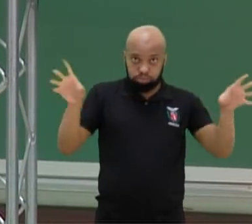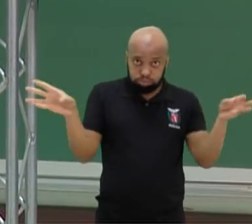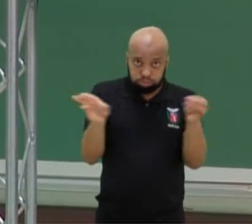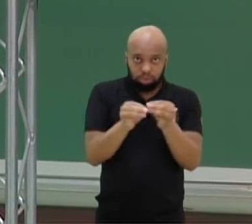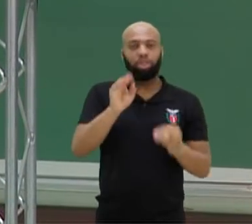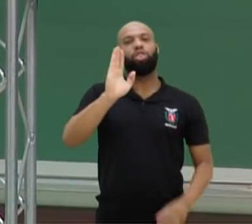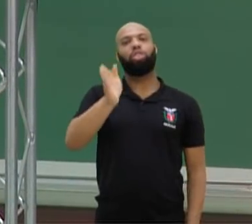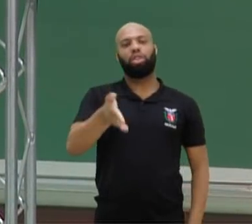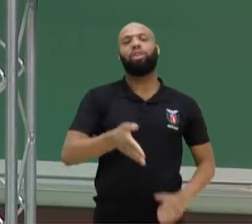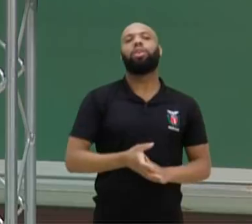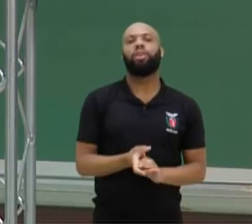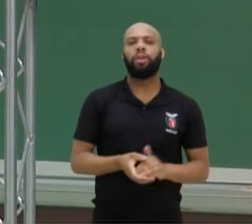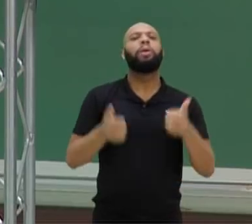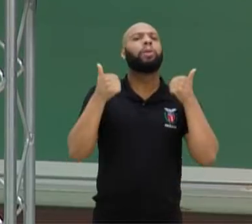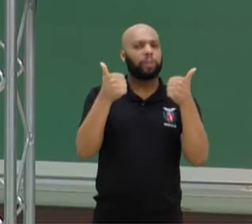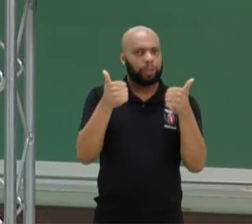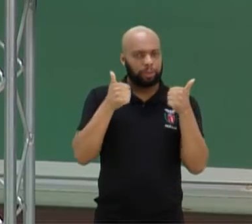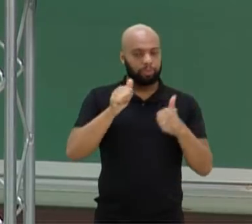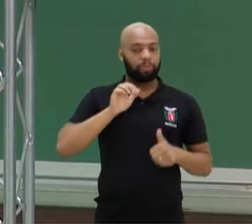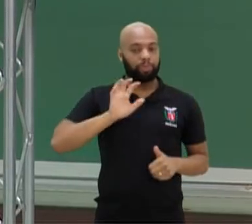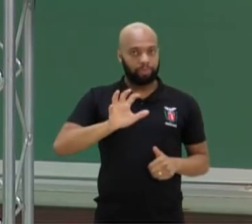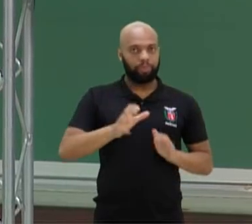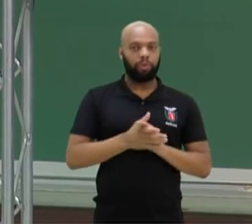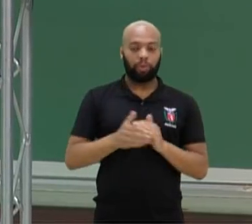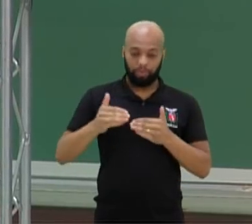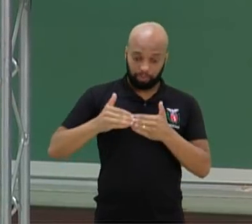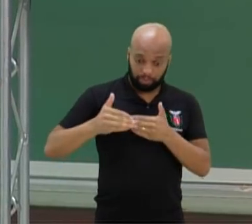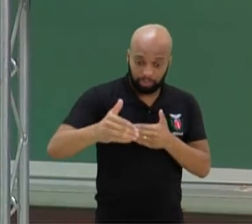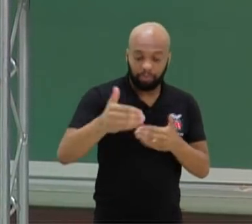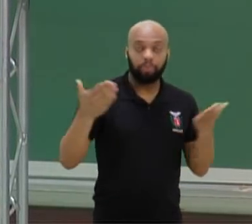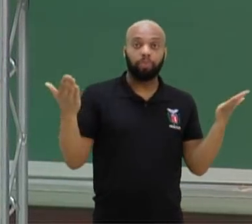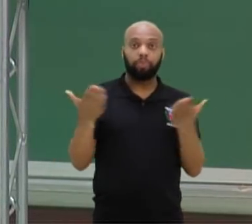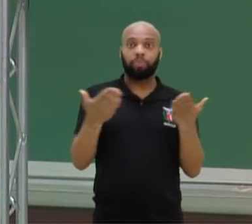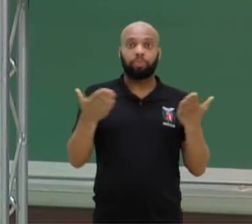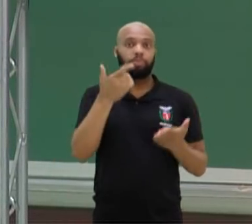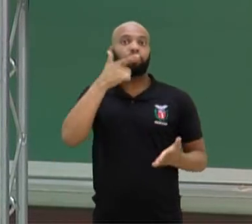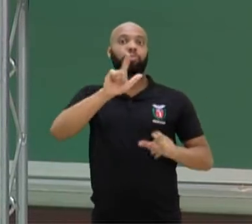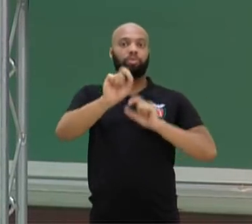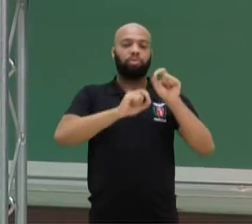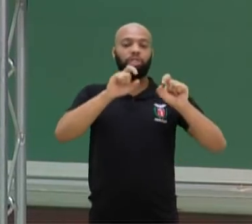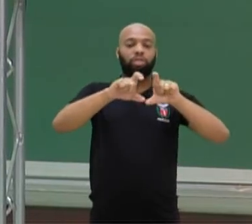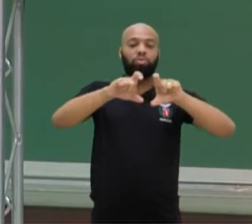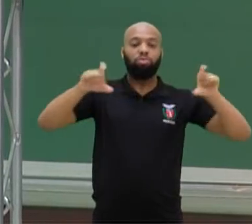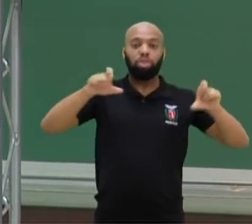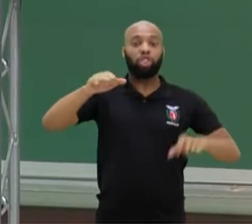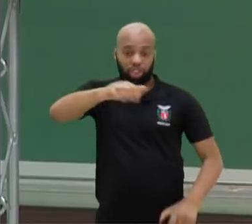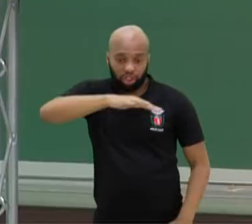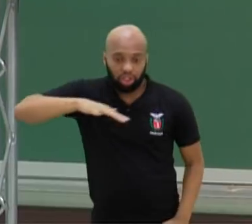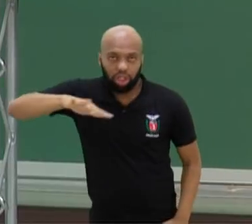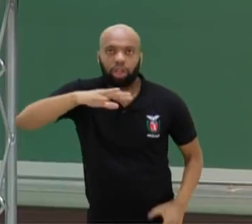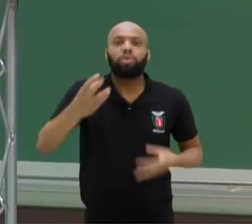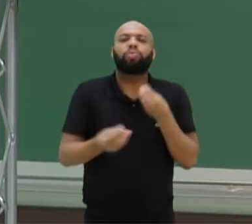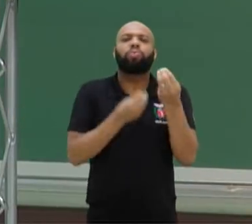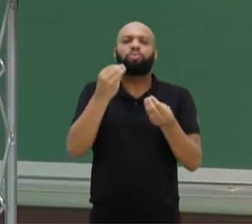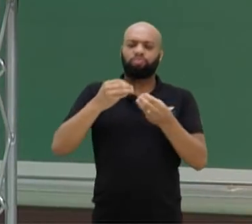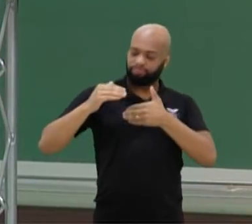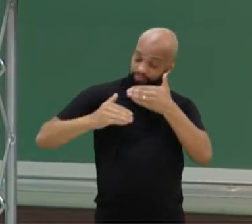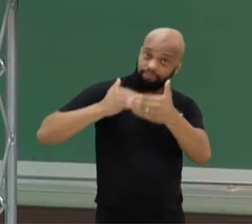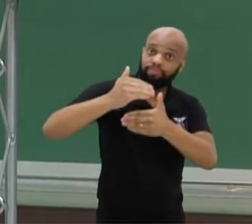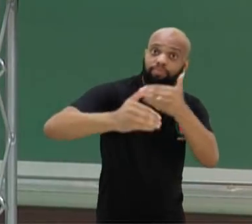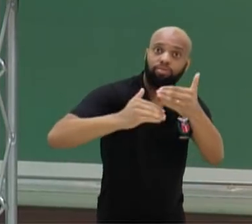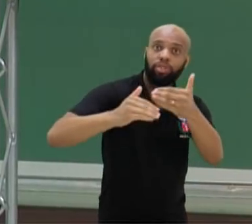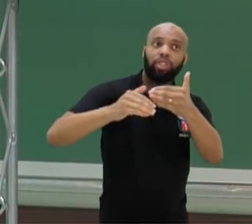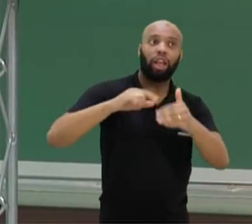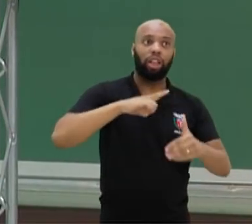bola. Esse é o passo. A partir daqui, eu vou chegar na equação geral. Como? Eu vou desenvolver